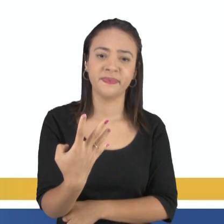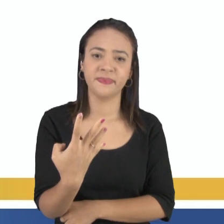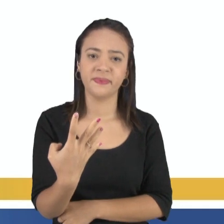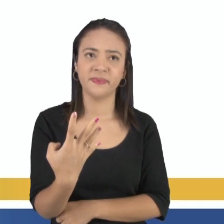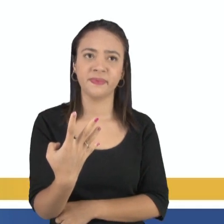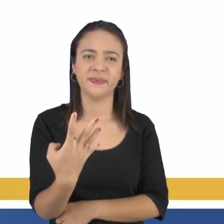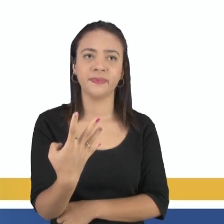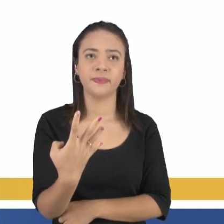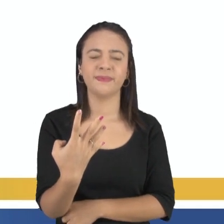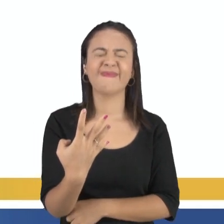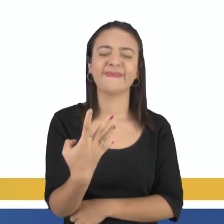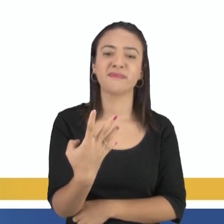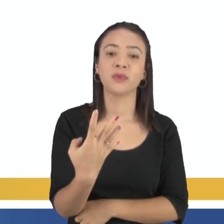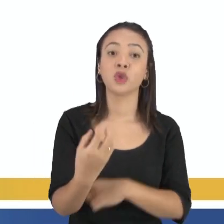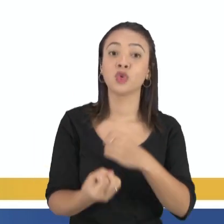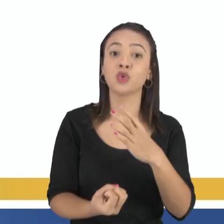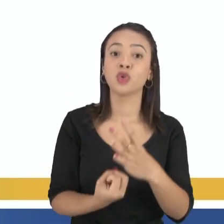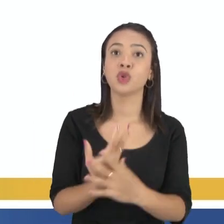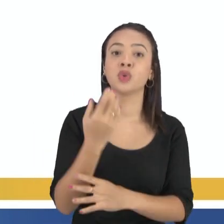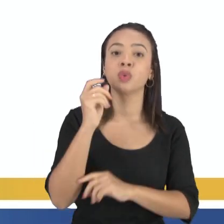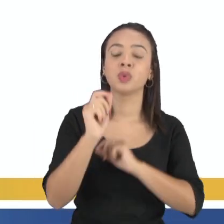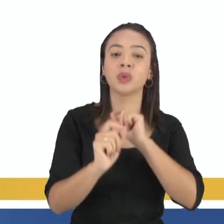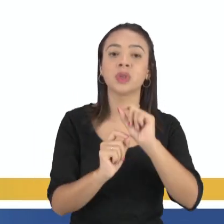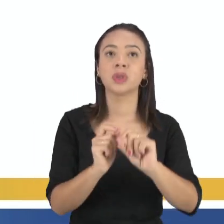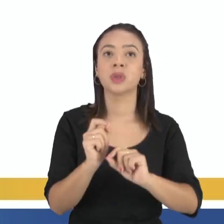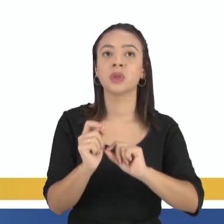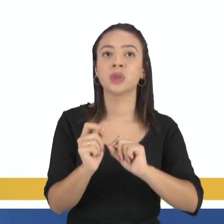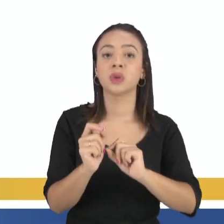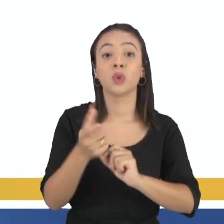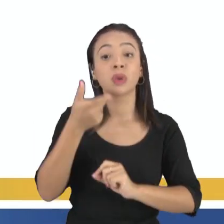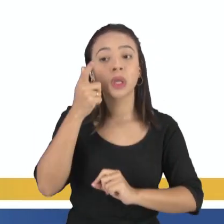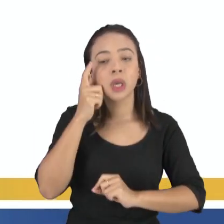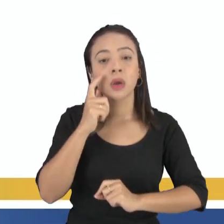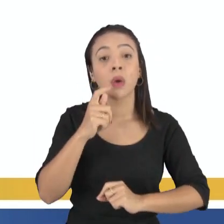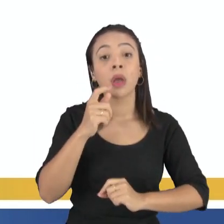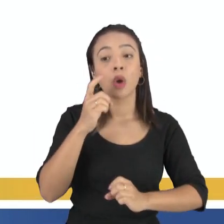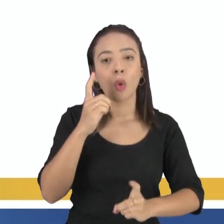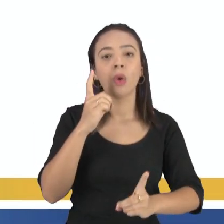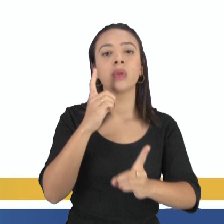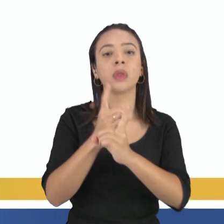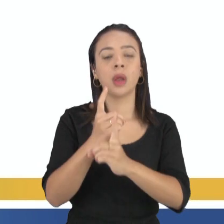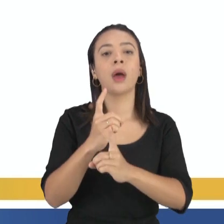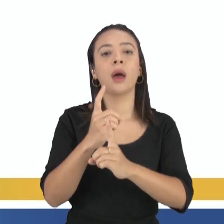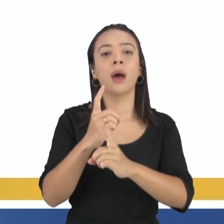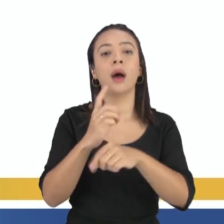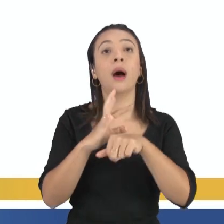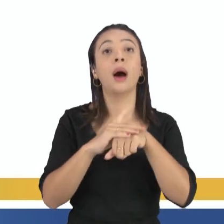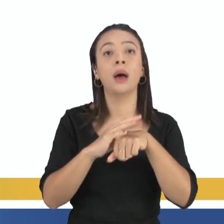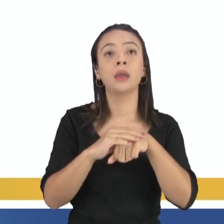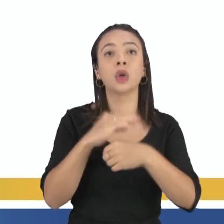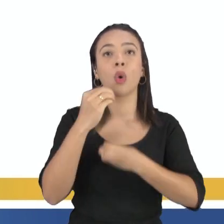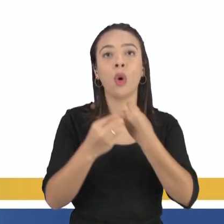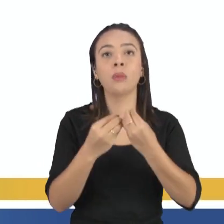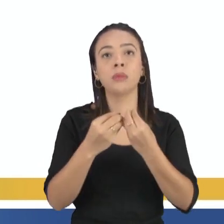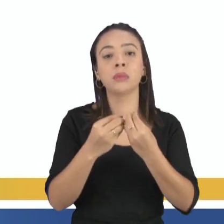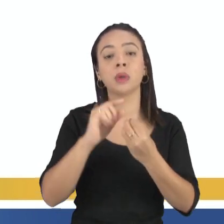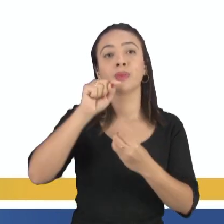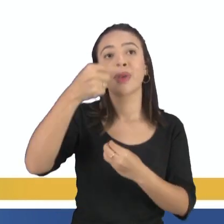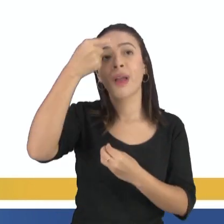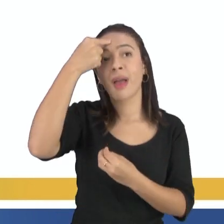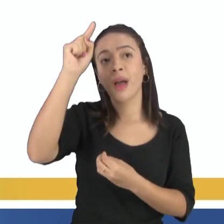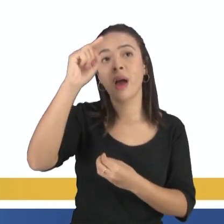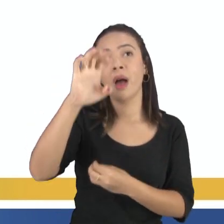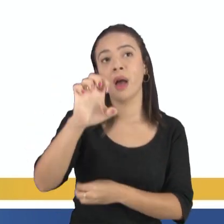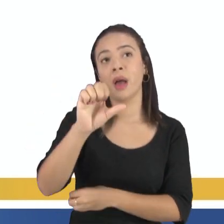1824, tá, surgiu o diagnóstico da doença através da invenção do estereoscópio, que é